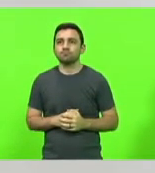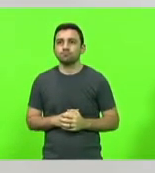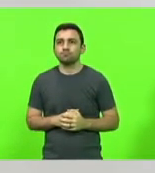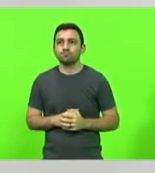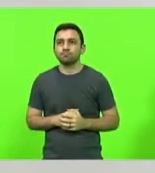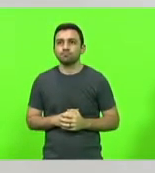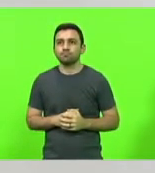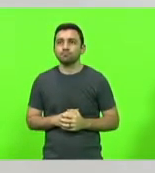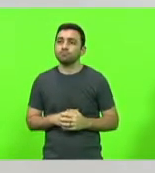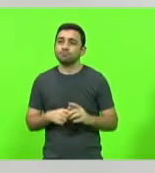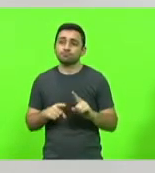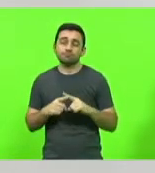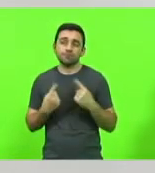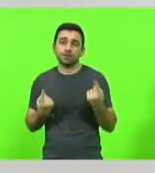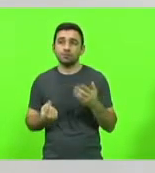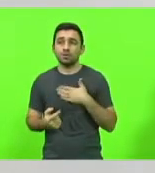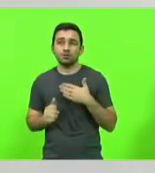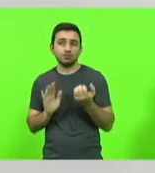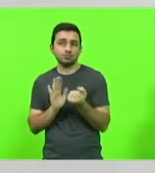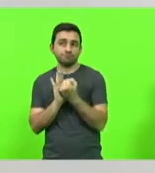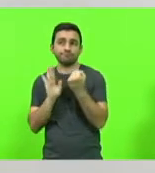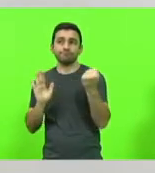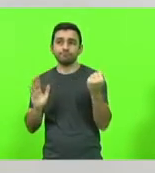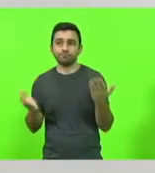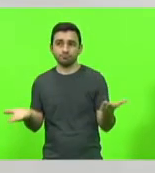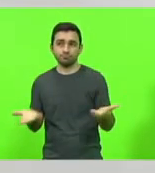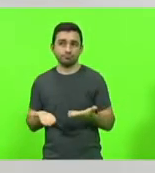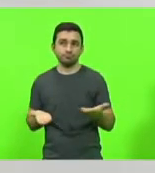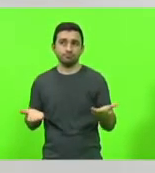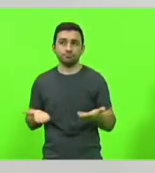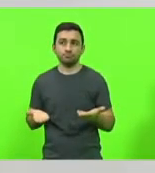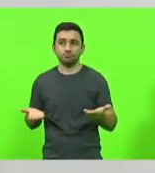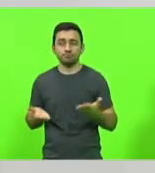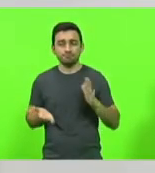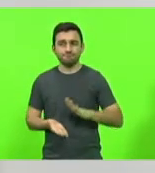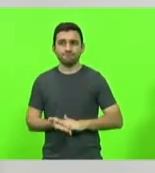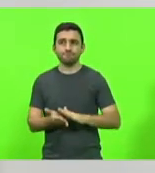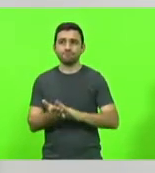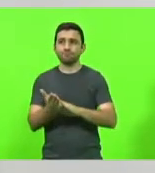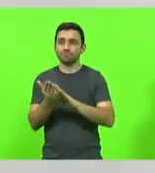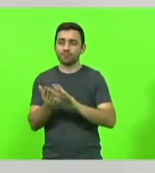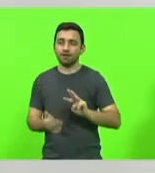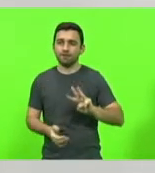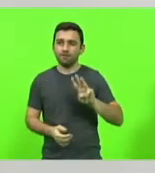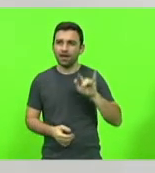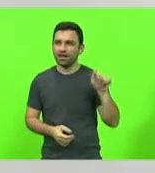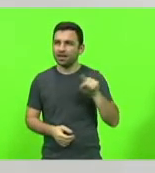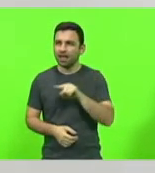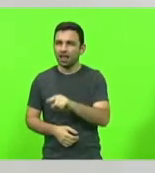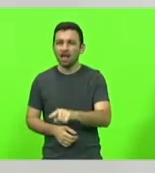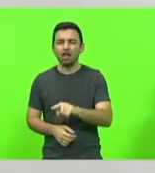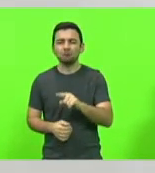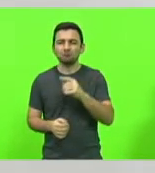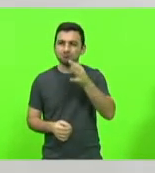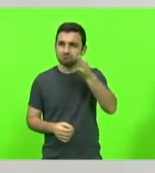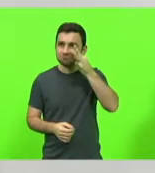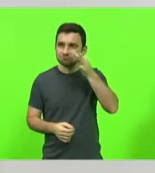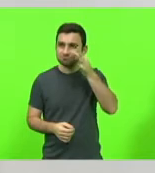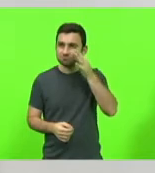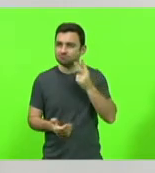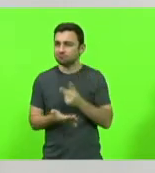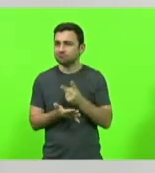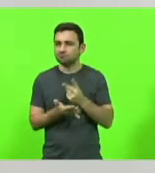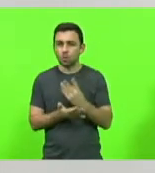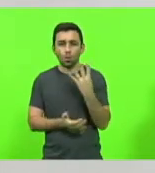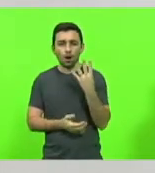Sendo assim, fica aqui registrado meus parabéns à VEG, que eu tenho acompanhado há quase 40